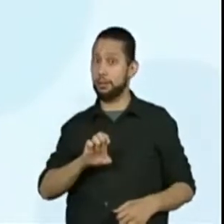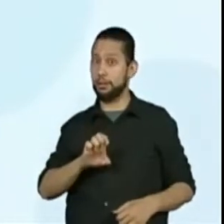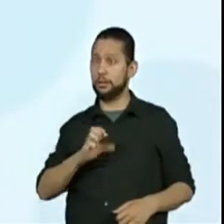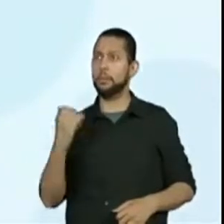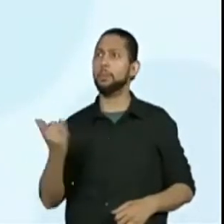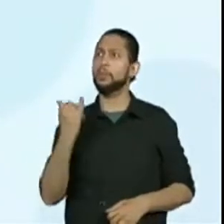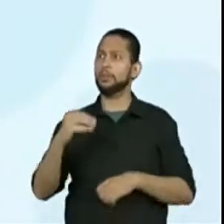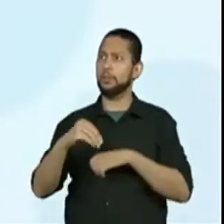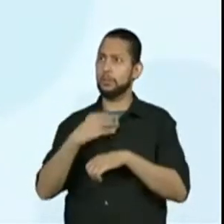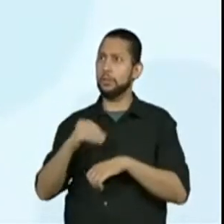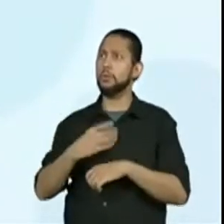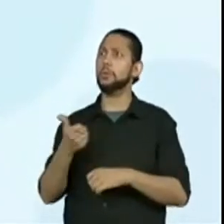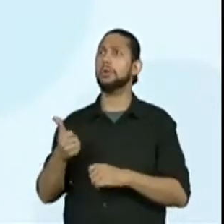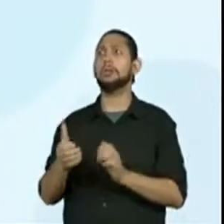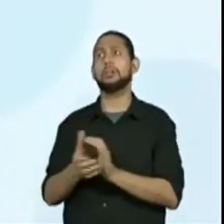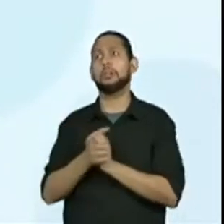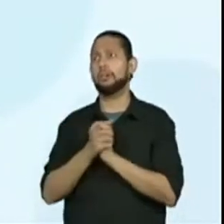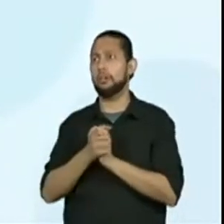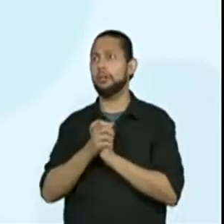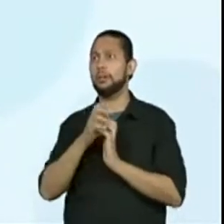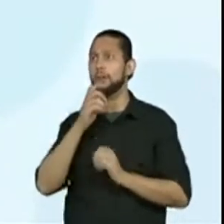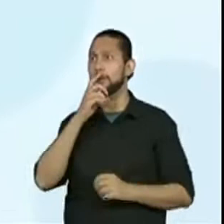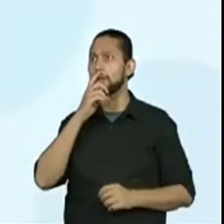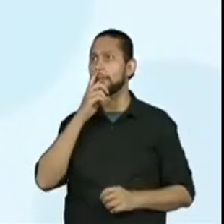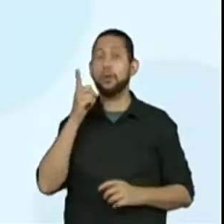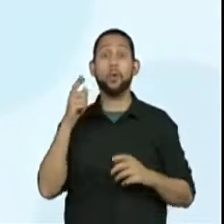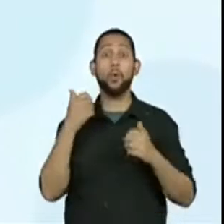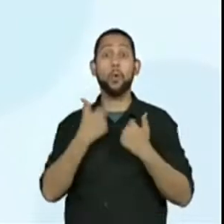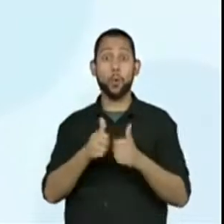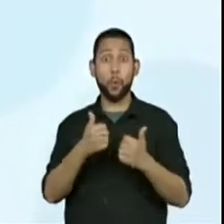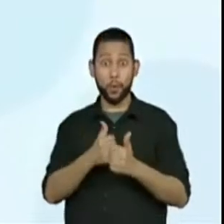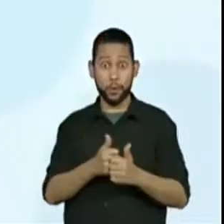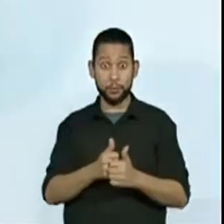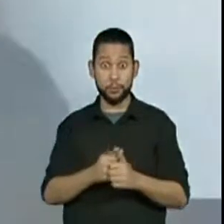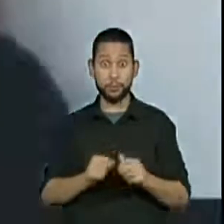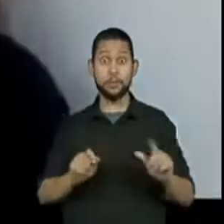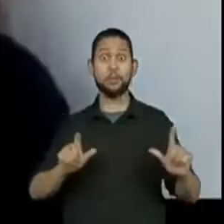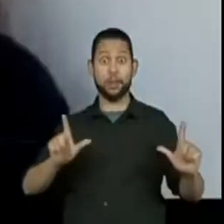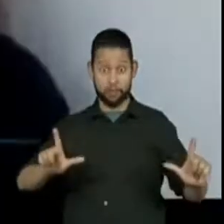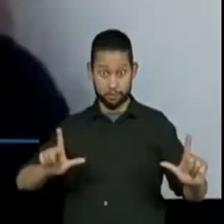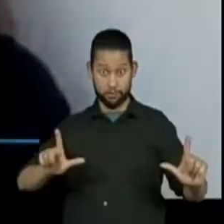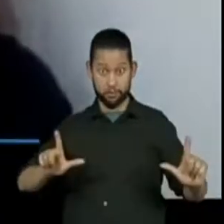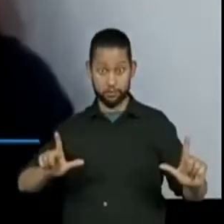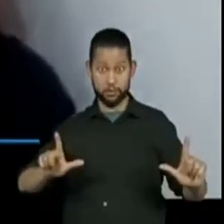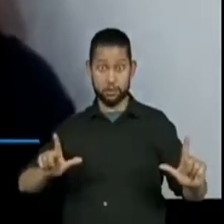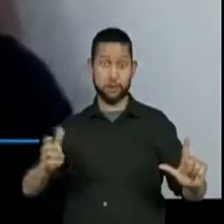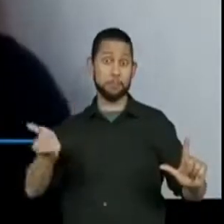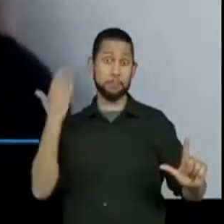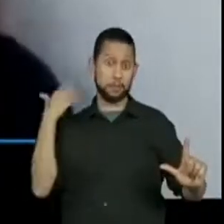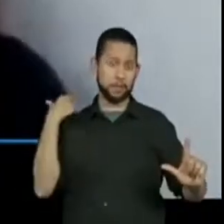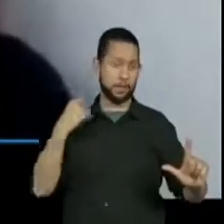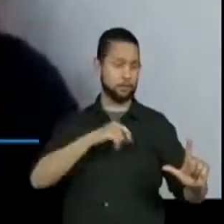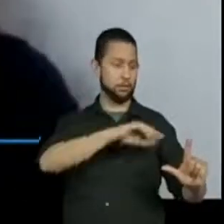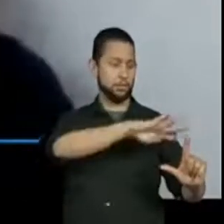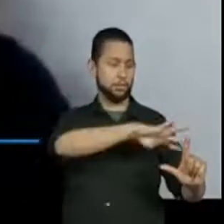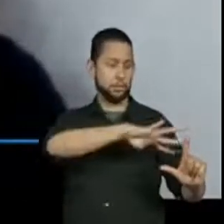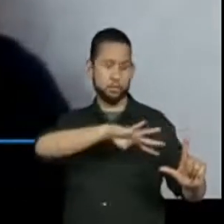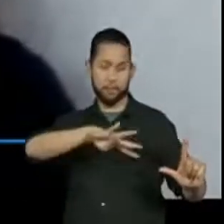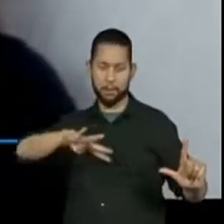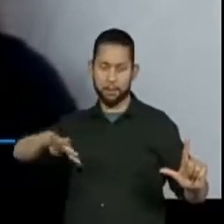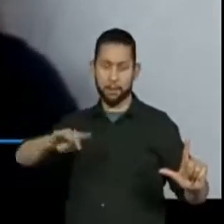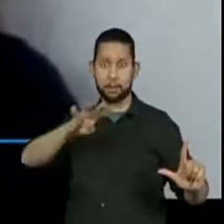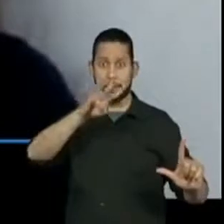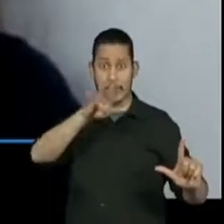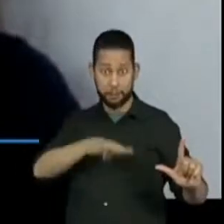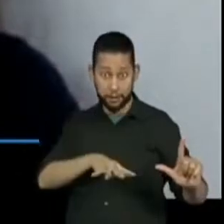dela comentaram. O ônibus vai ocupar metade da área que estava ocupando na escala de 1